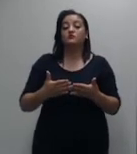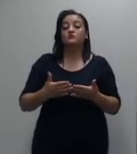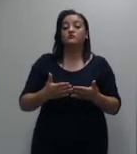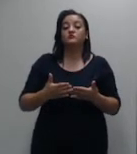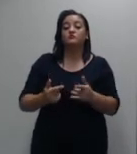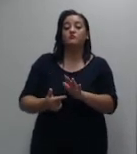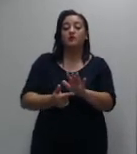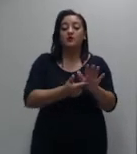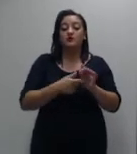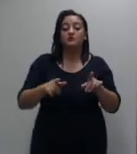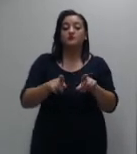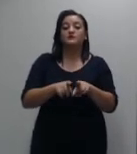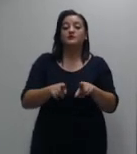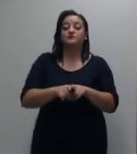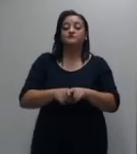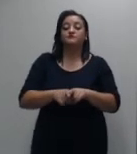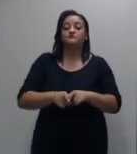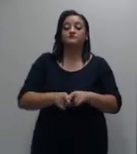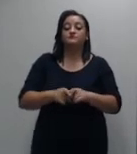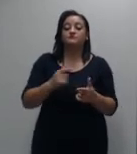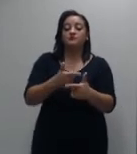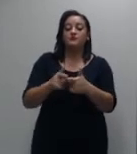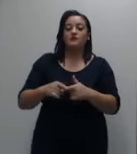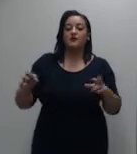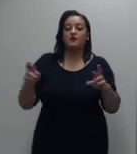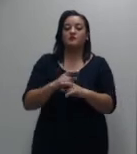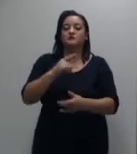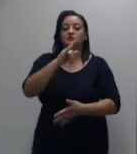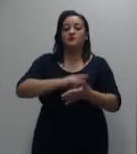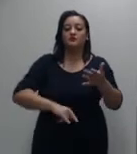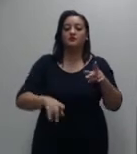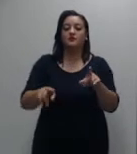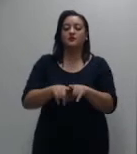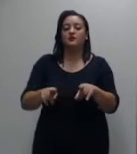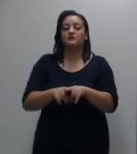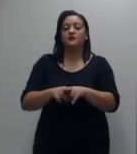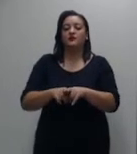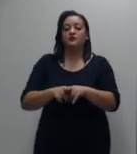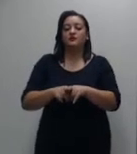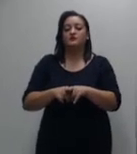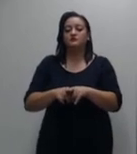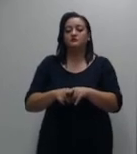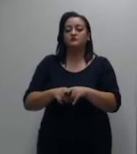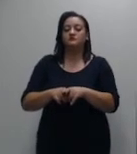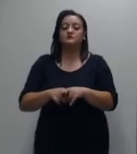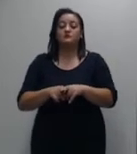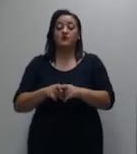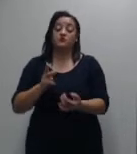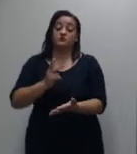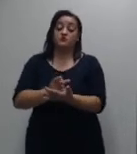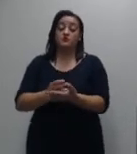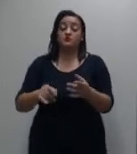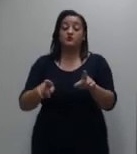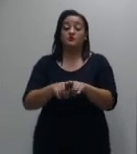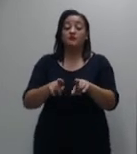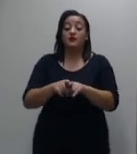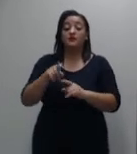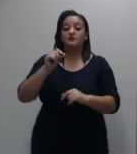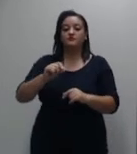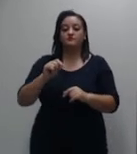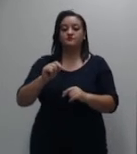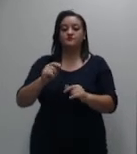levanta Vício com relação à documentação Universidade de de homologação a